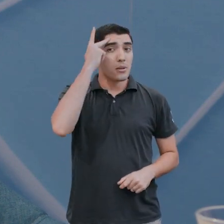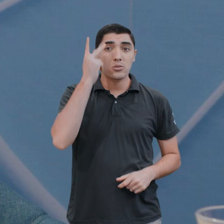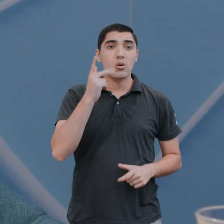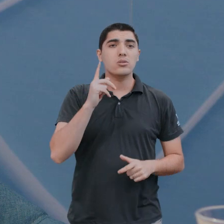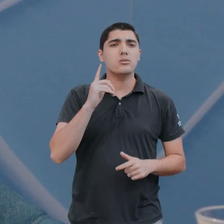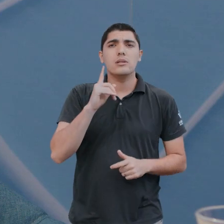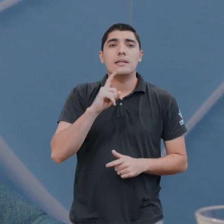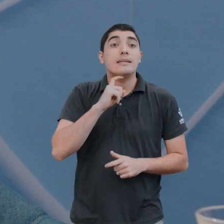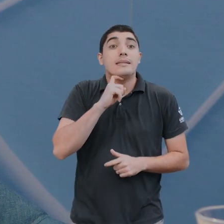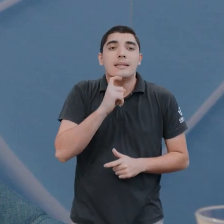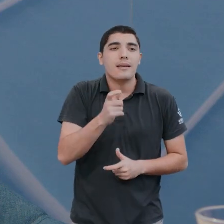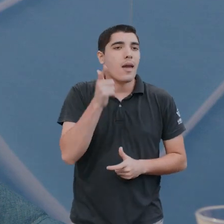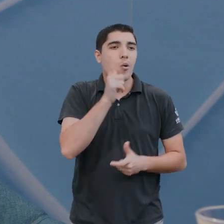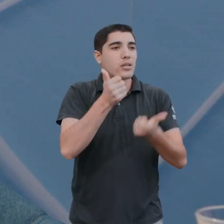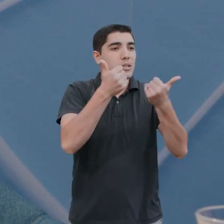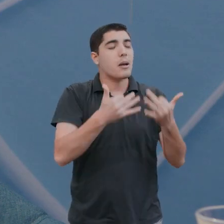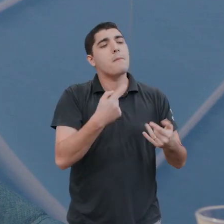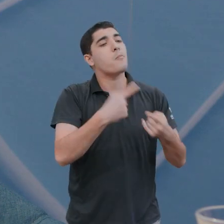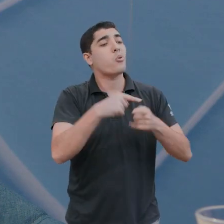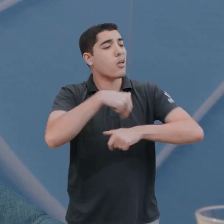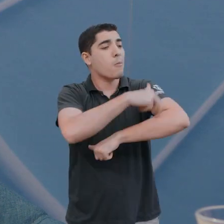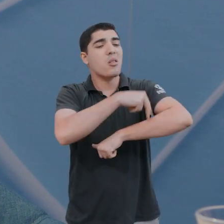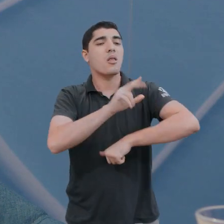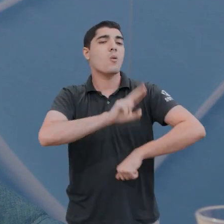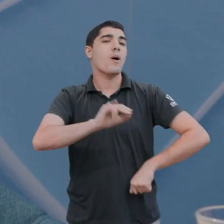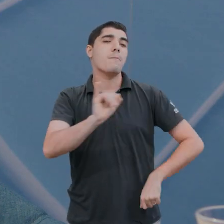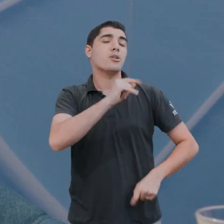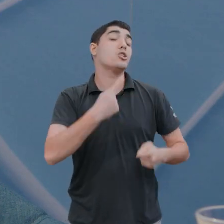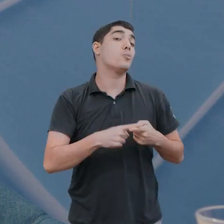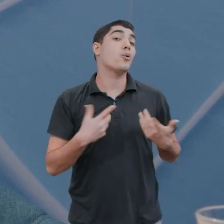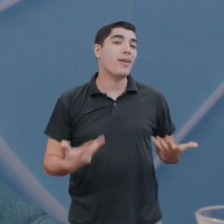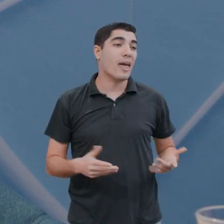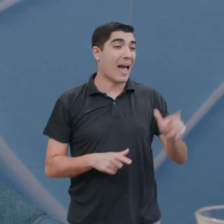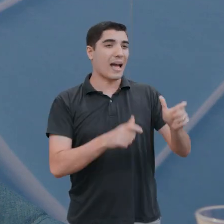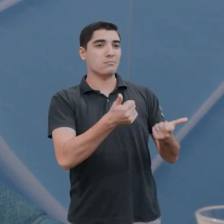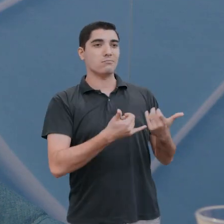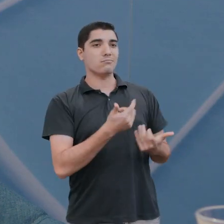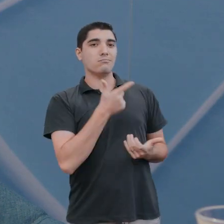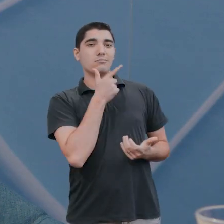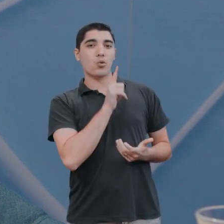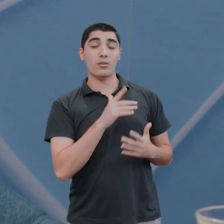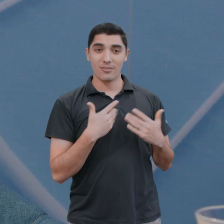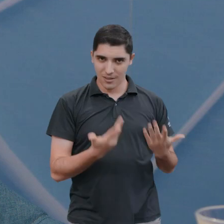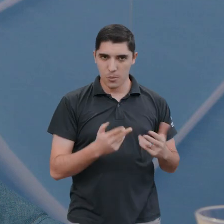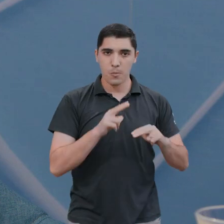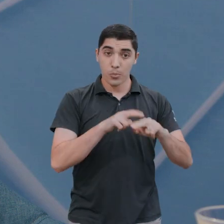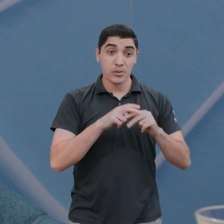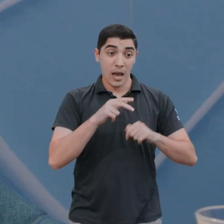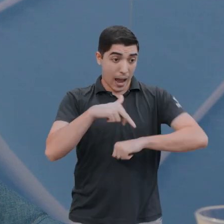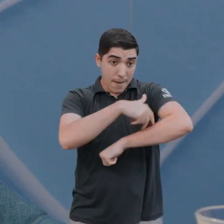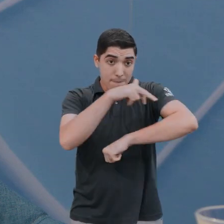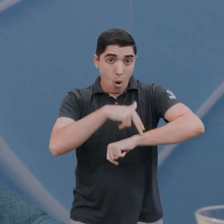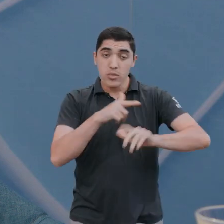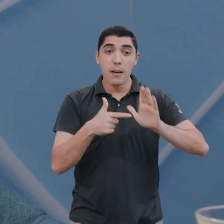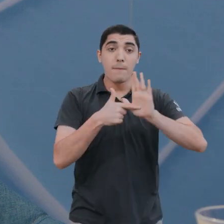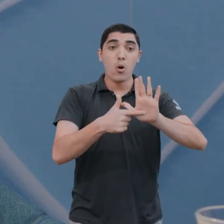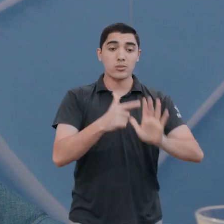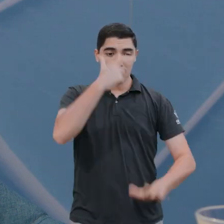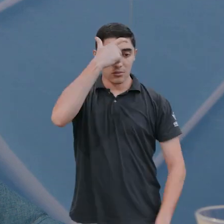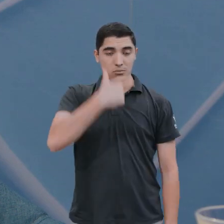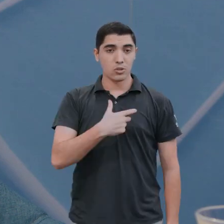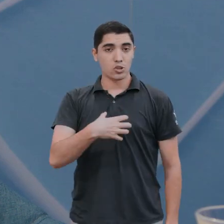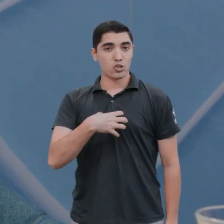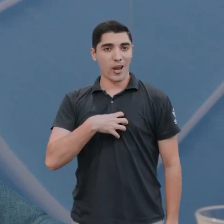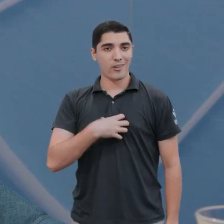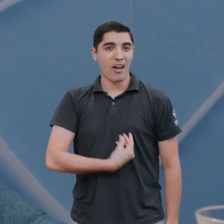o porquê que a moda é fútil, já que é uma coisa que está tão presente na nossa realidade e também é algo que expressa quem a gente é. Então não tem como ser